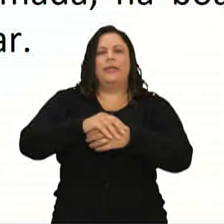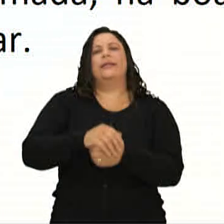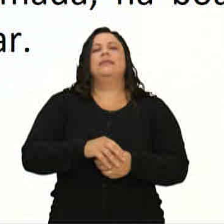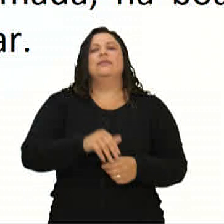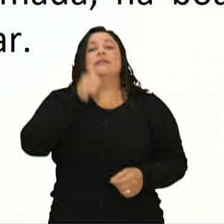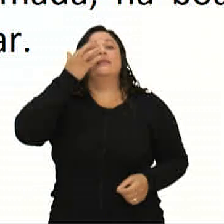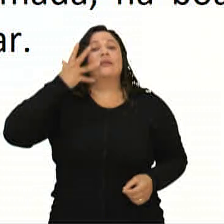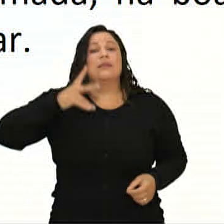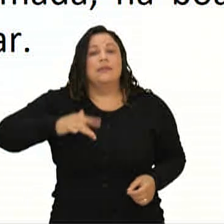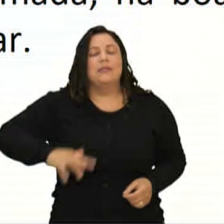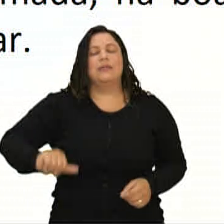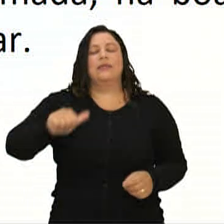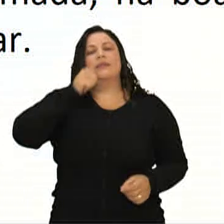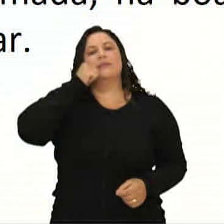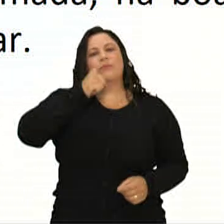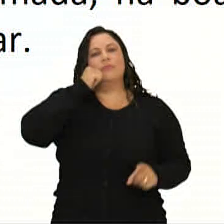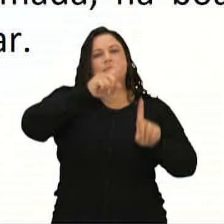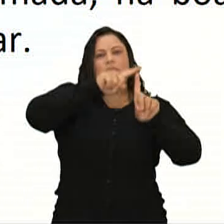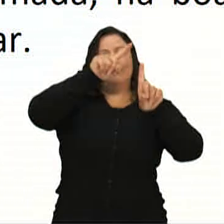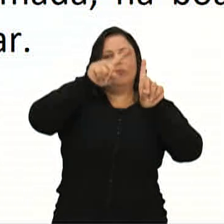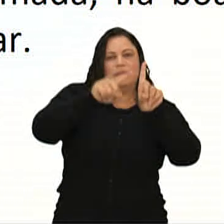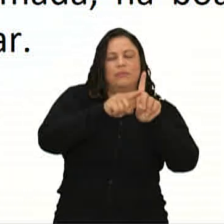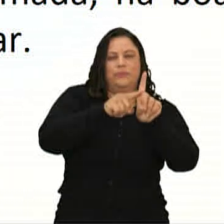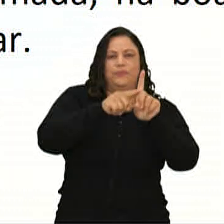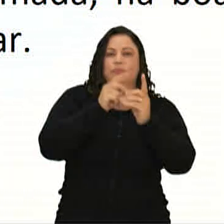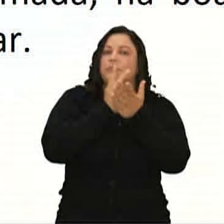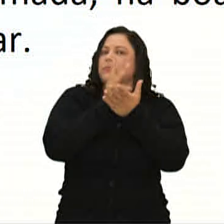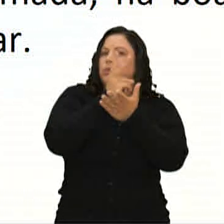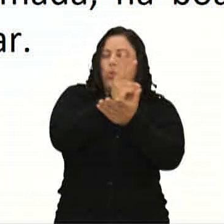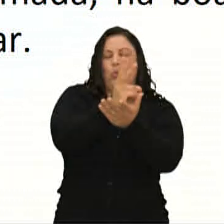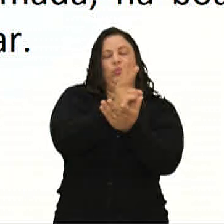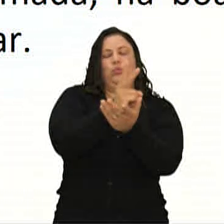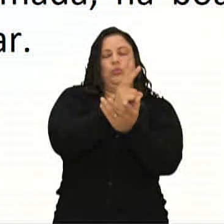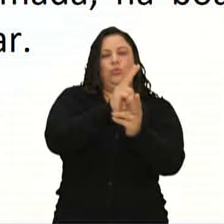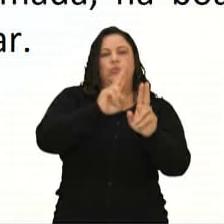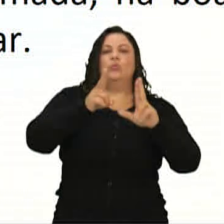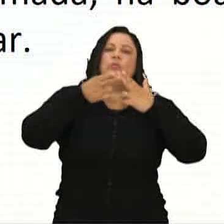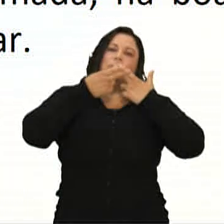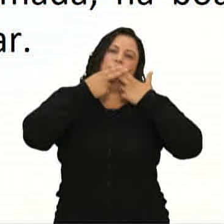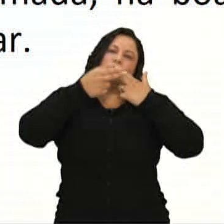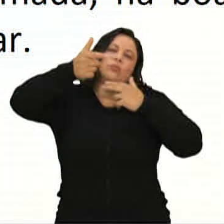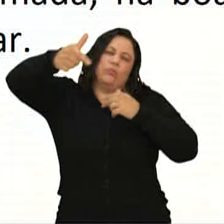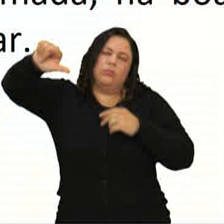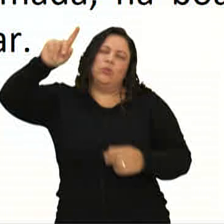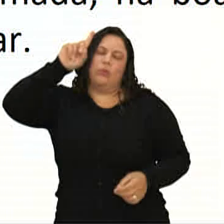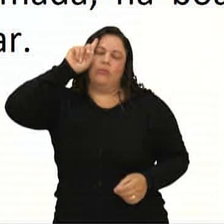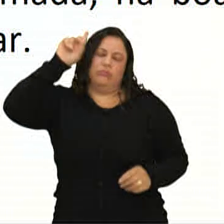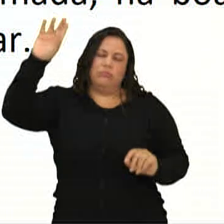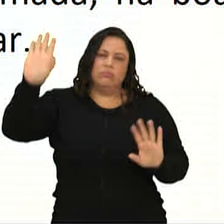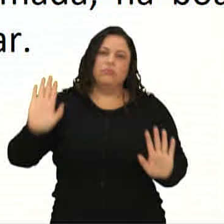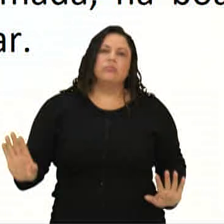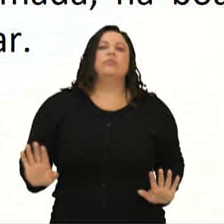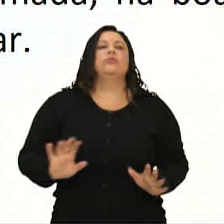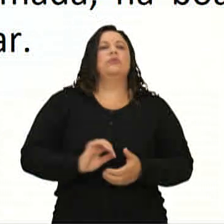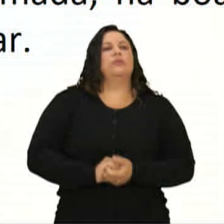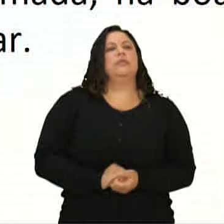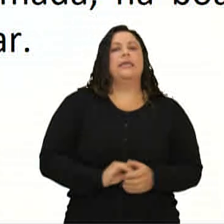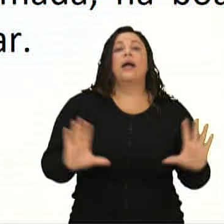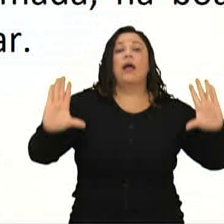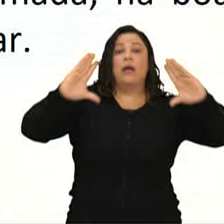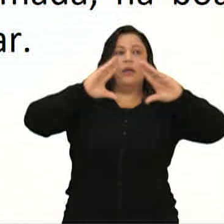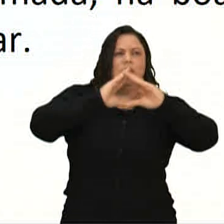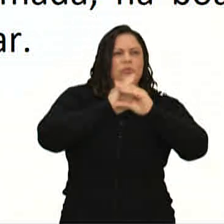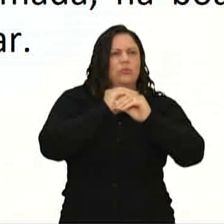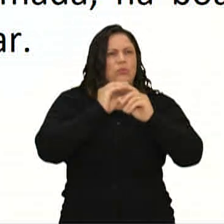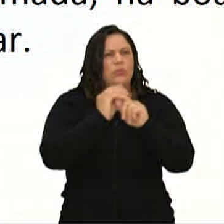amamentando, cumprem o jejum em outra data posterior. À noite, essas proibições são suspensas. Assim, em diversos lugares da